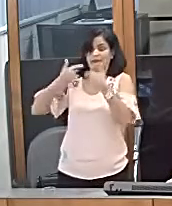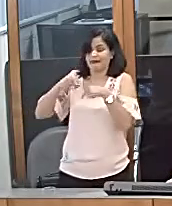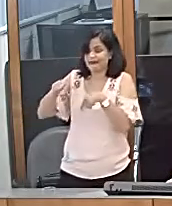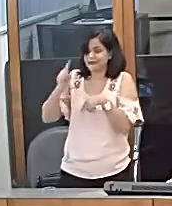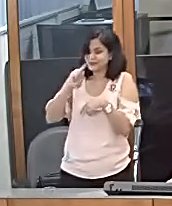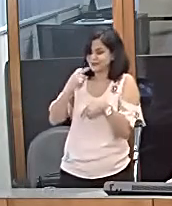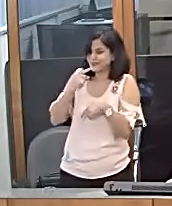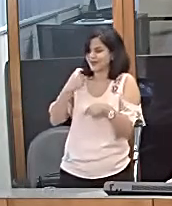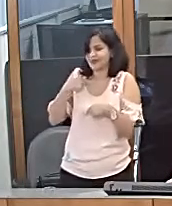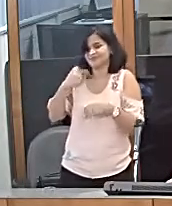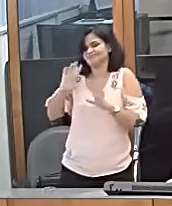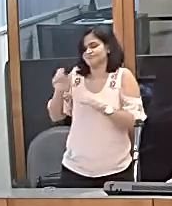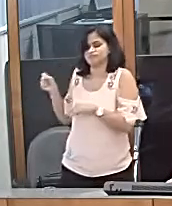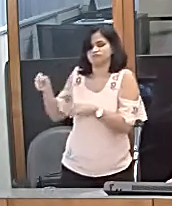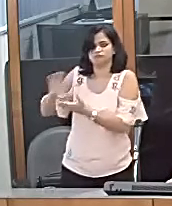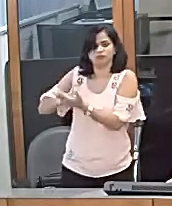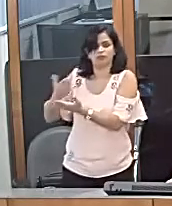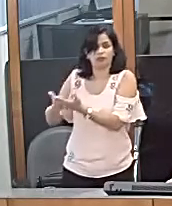inclusiva.